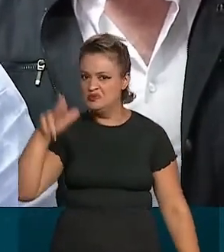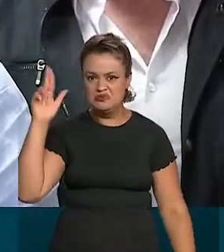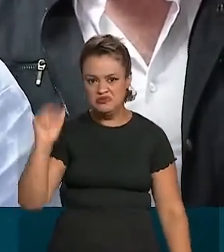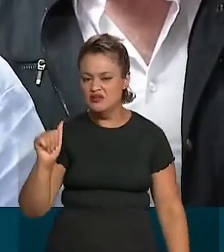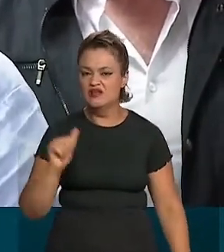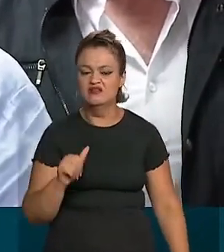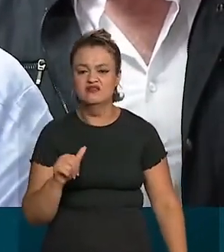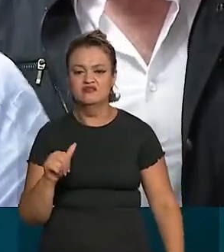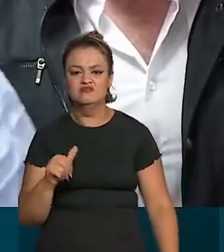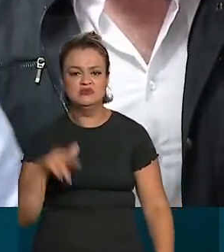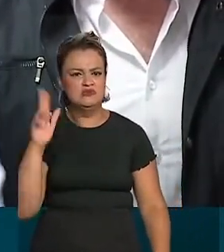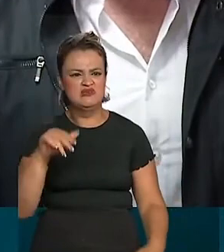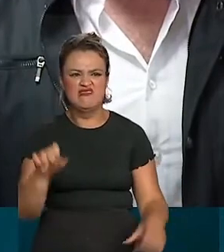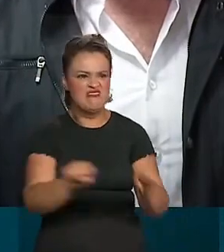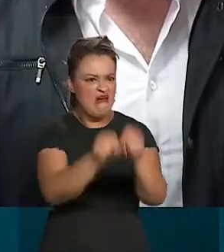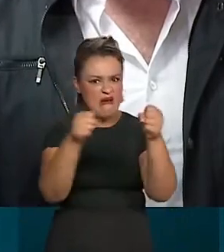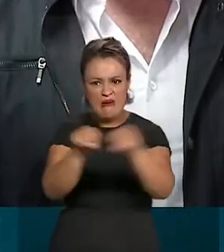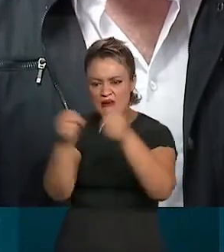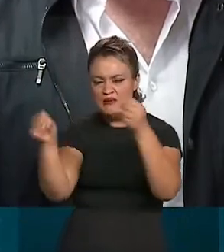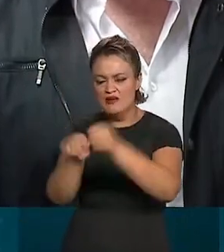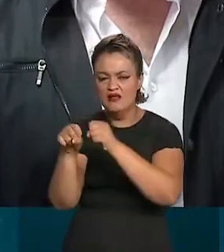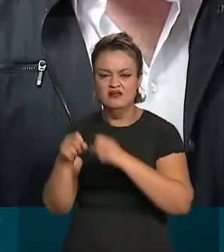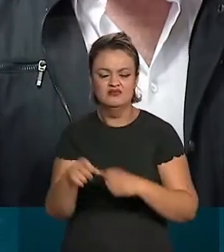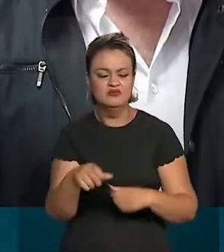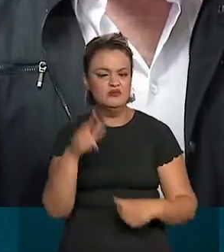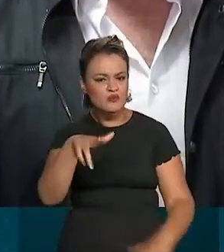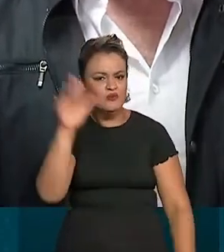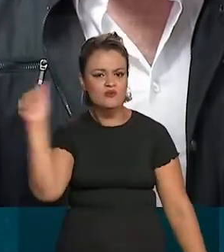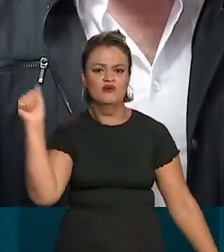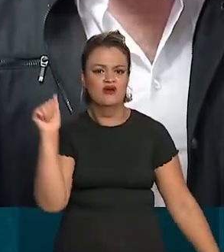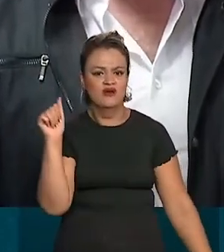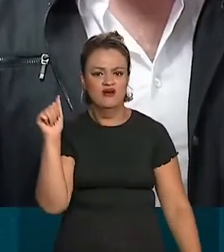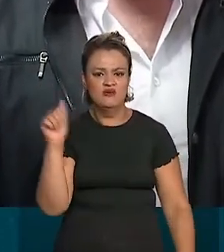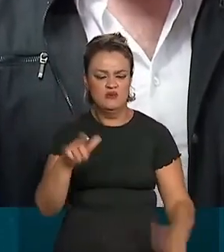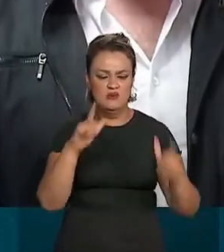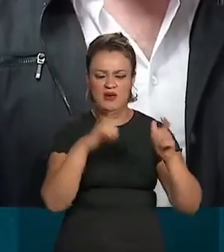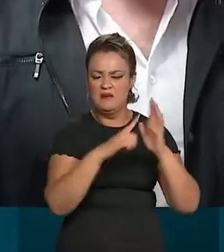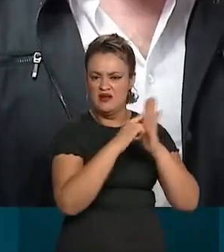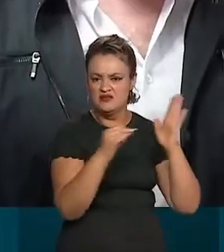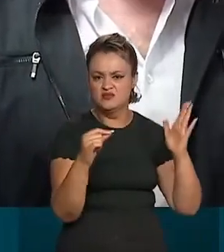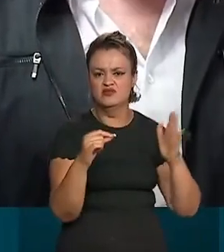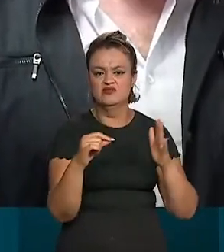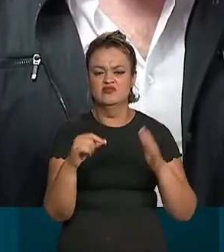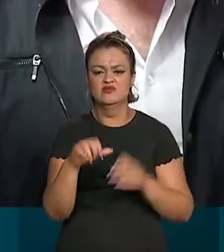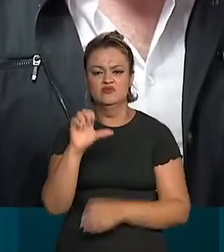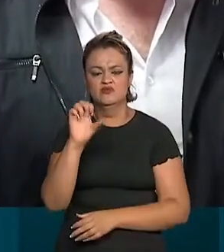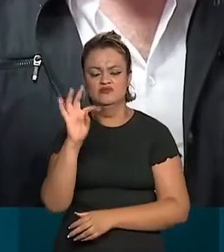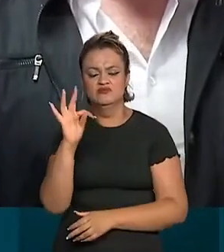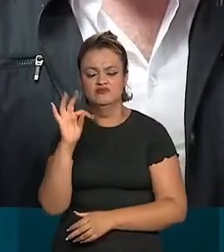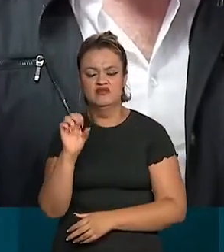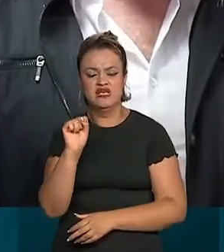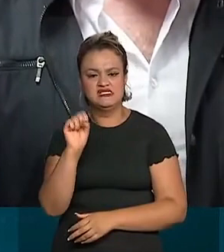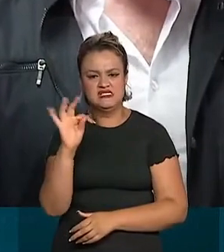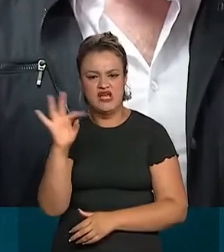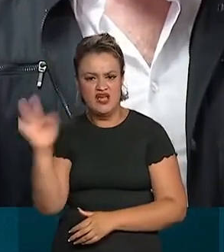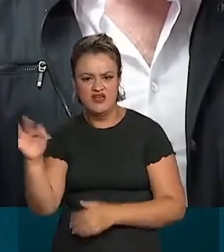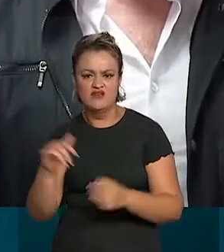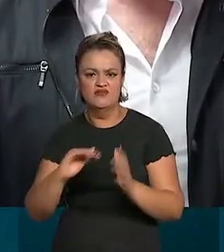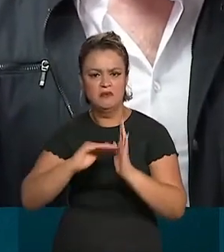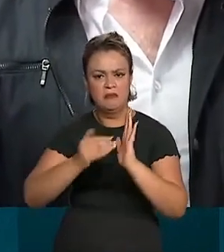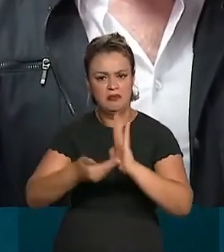qualquer quebra-quebra na Praça dos Três Poderes, no Palácio do Presidente, no Palácio da Justiça e na Câmara dos